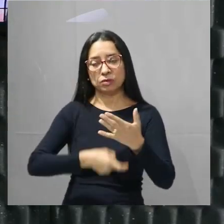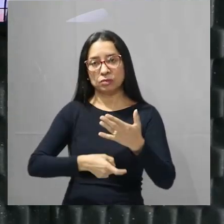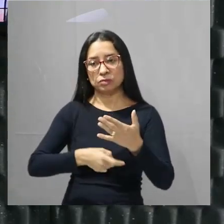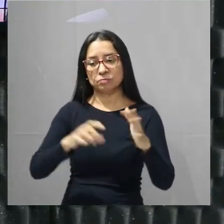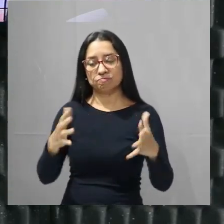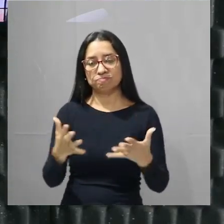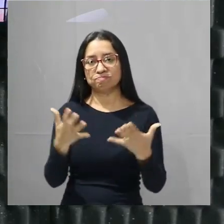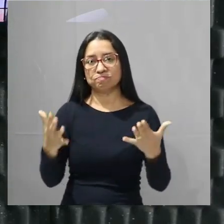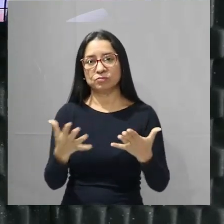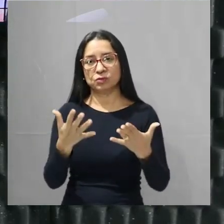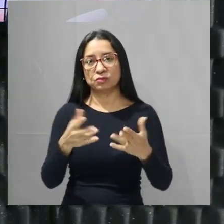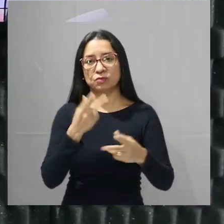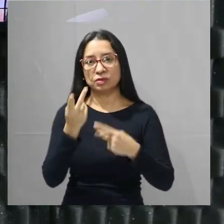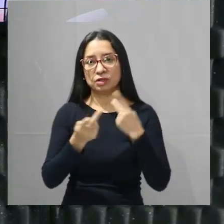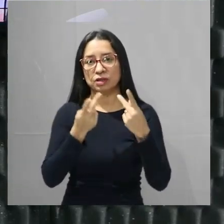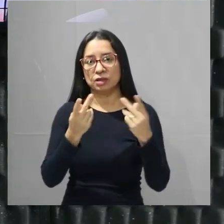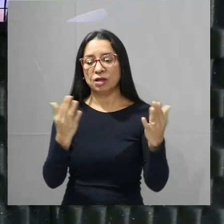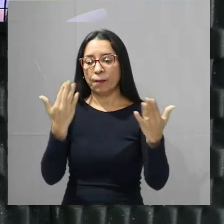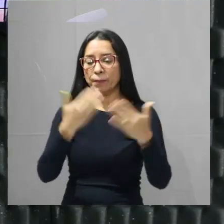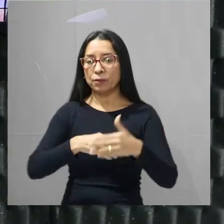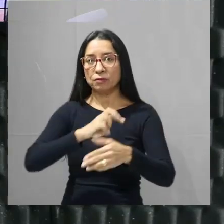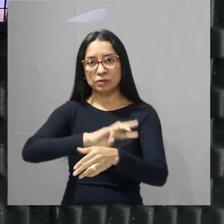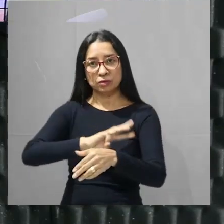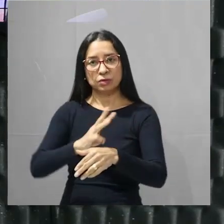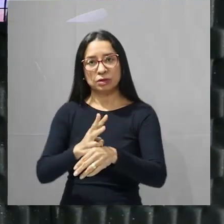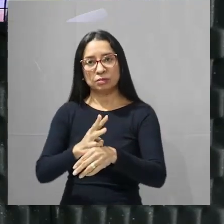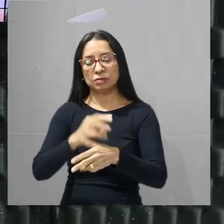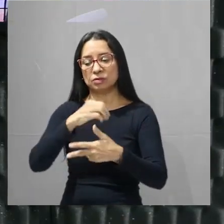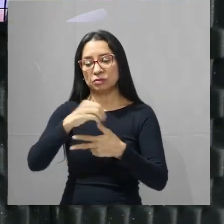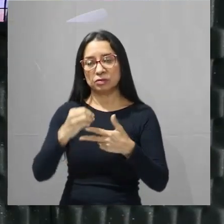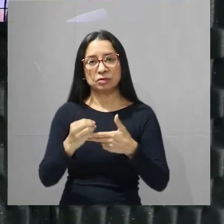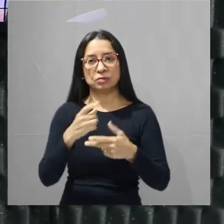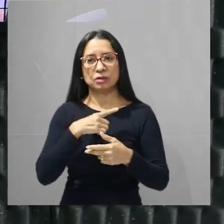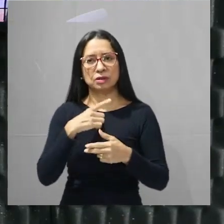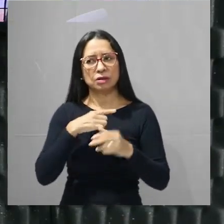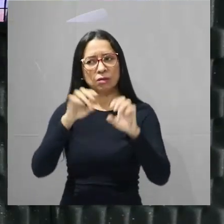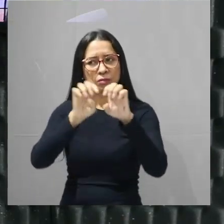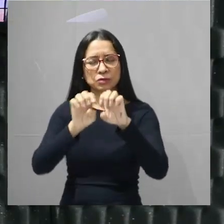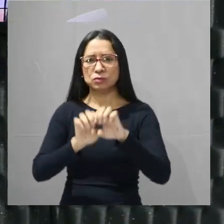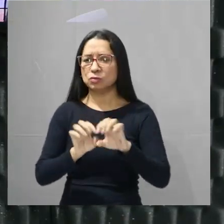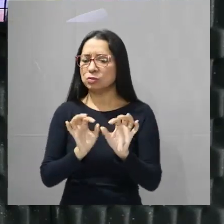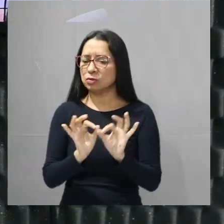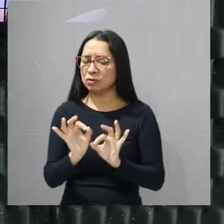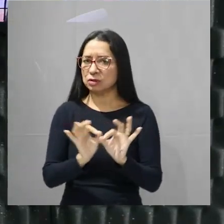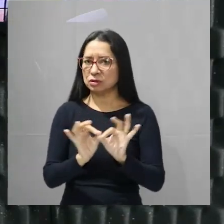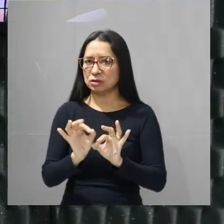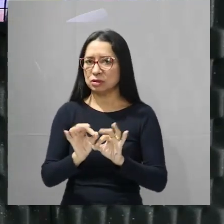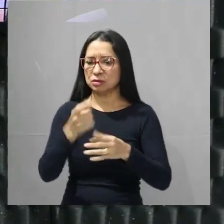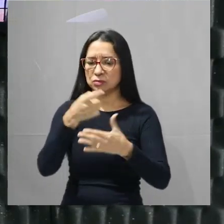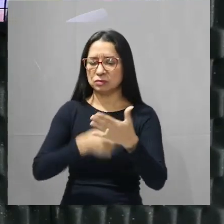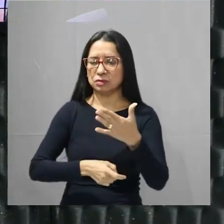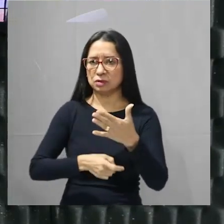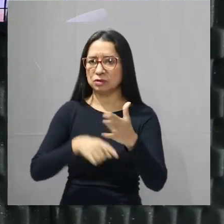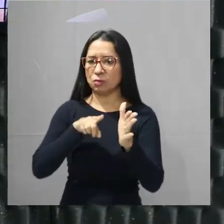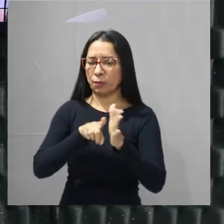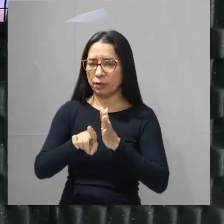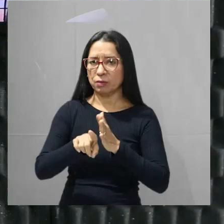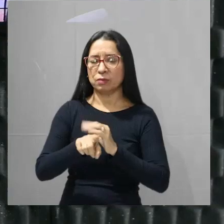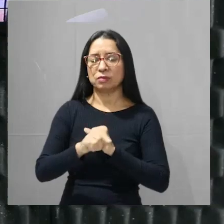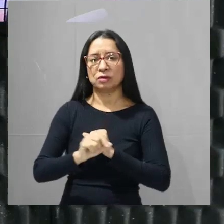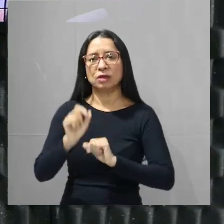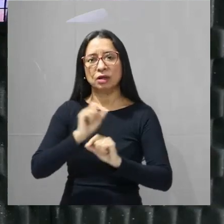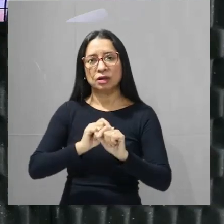que a prova da UEMA, a prova do Enem, ela possui uma estrutura de um texto motivador e uma pergunta comando. E